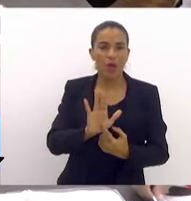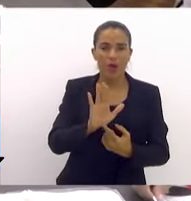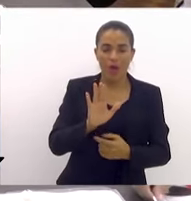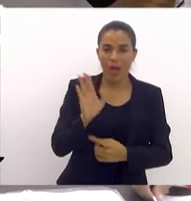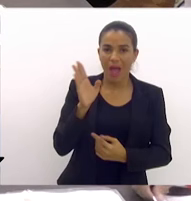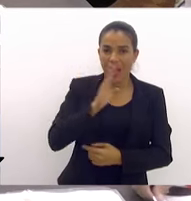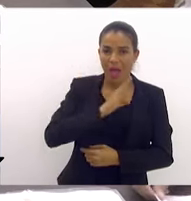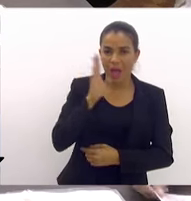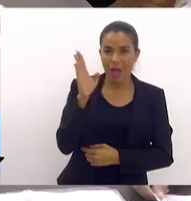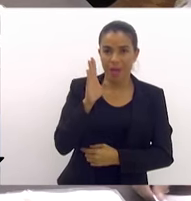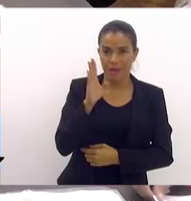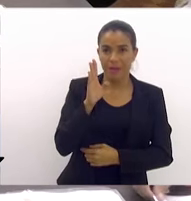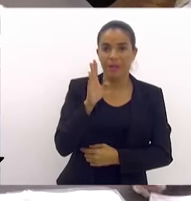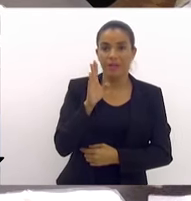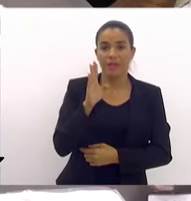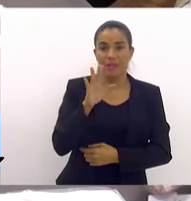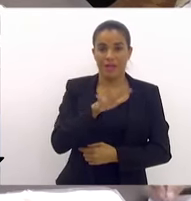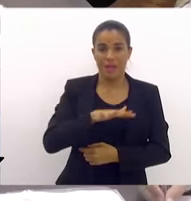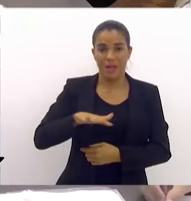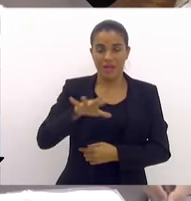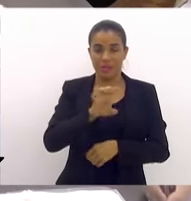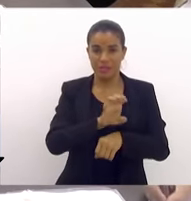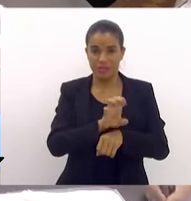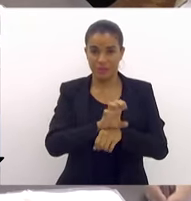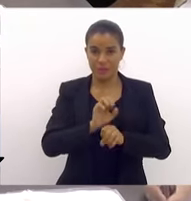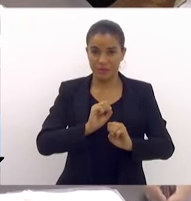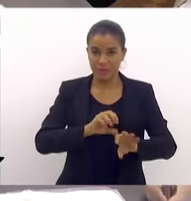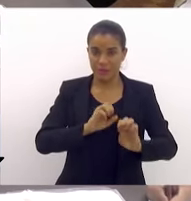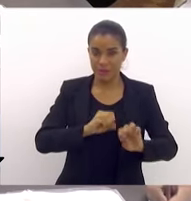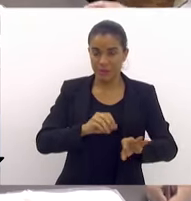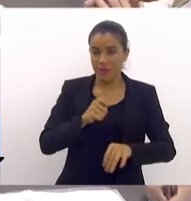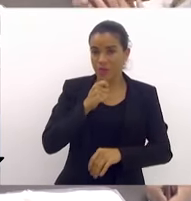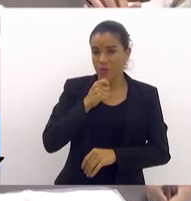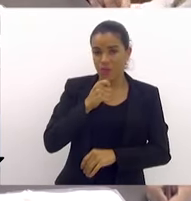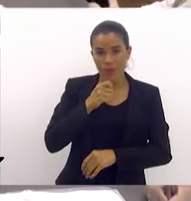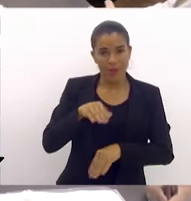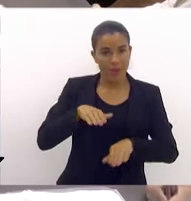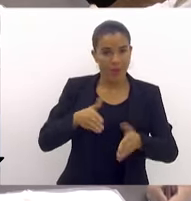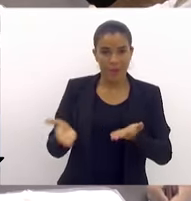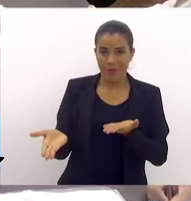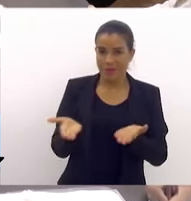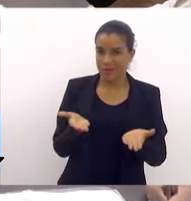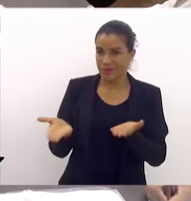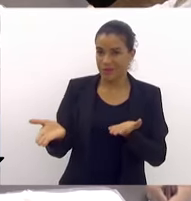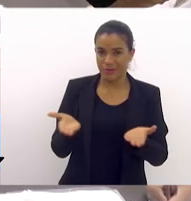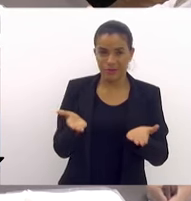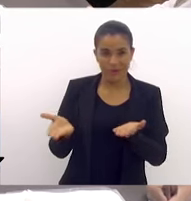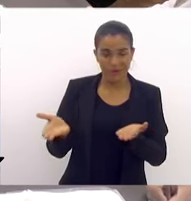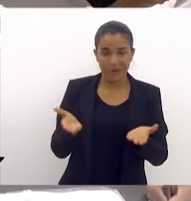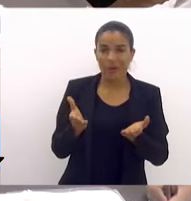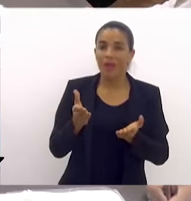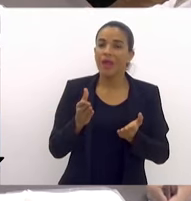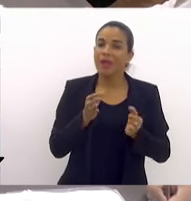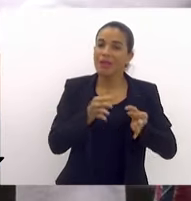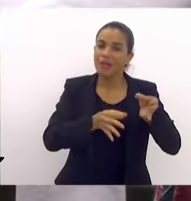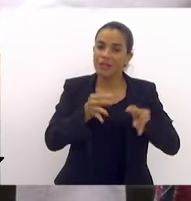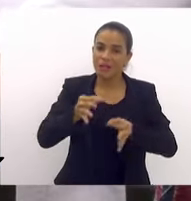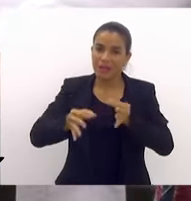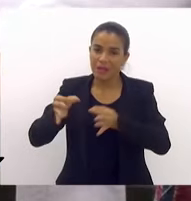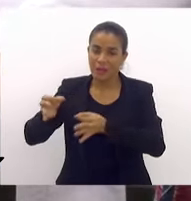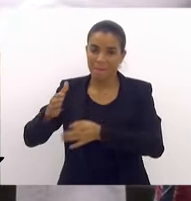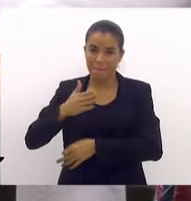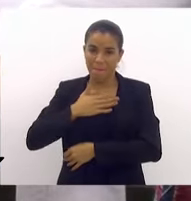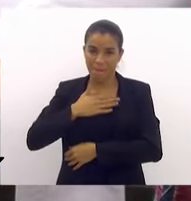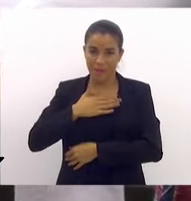que na rede estadual de ensino sequer existe a figura do mediador. Tramito um projeto nessa casa de minha autoria com o